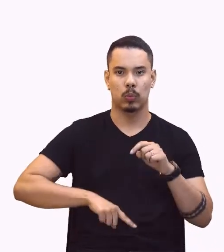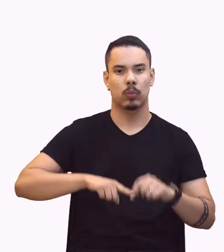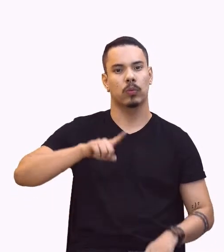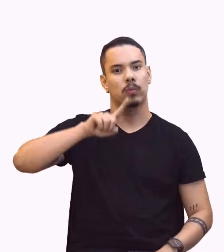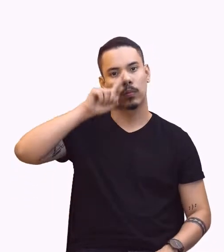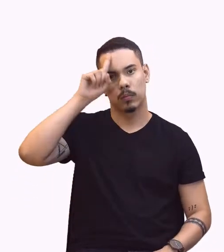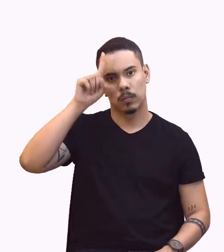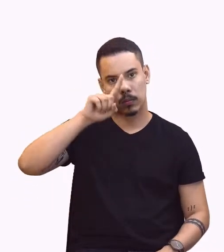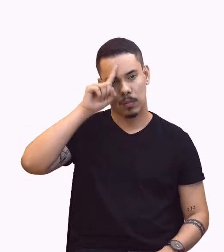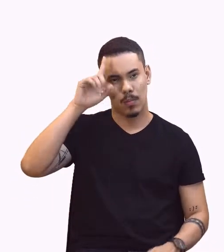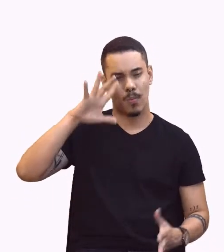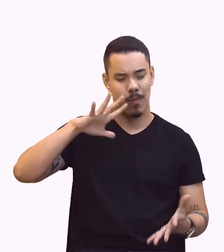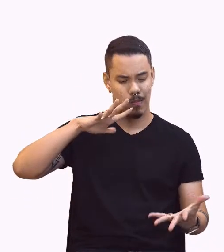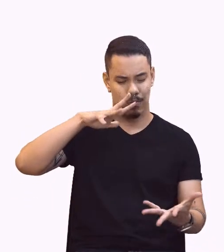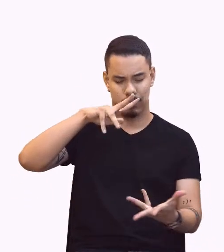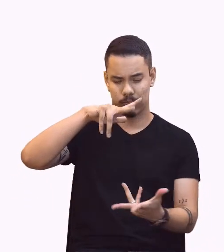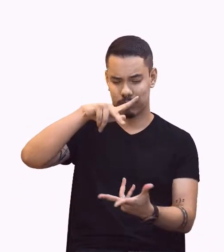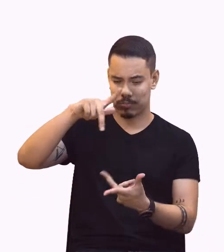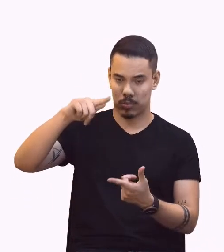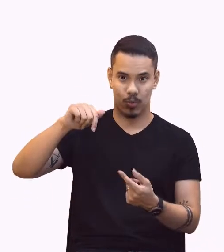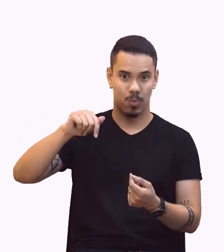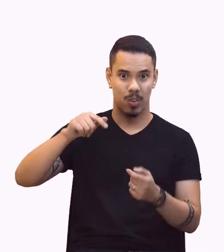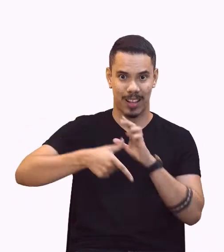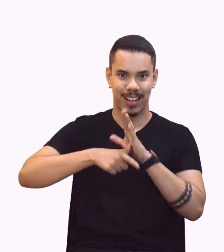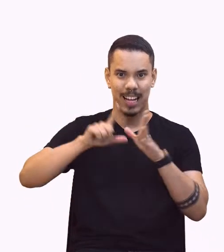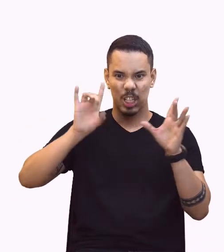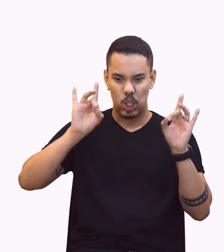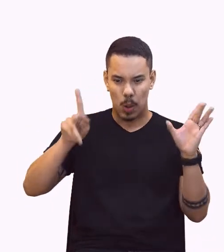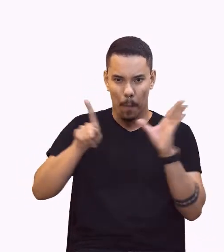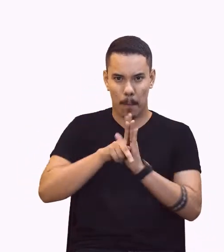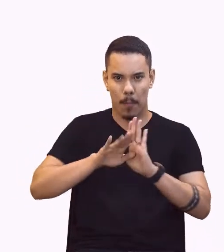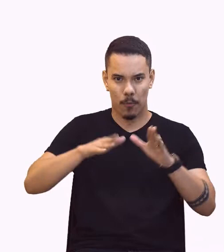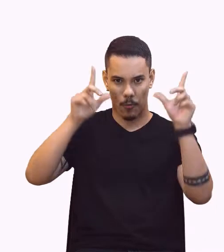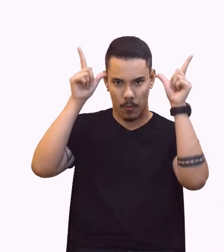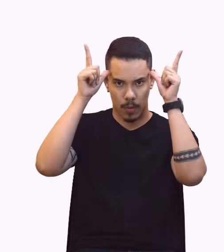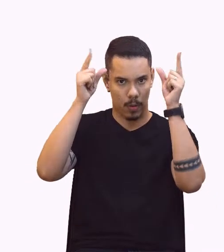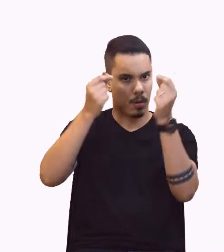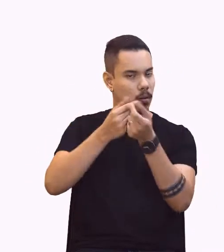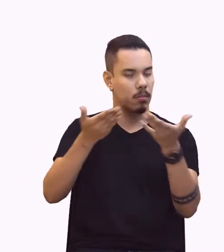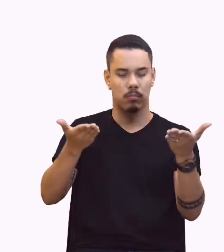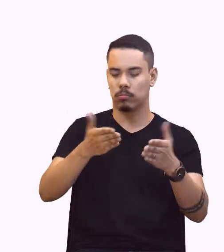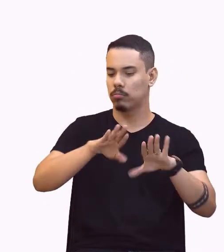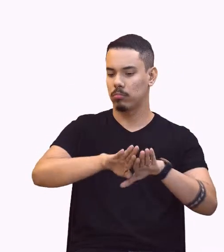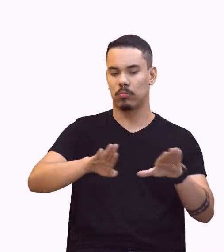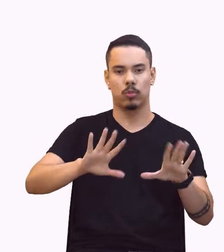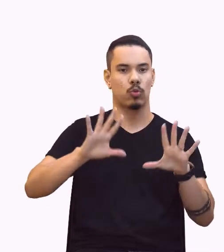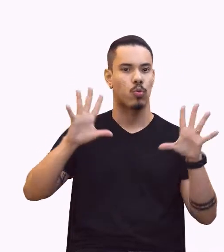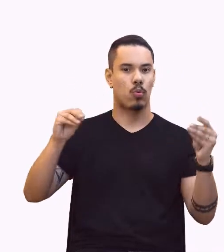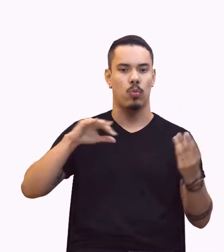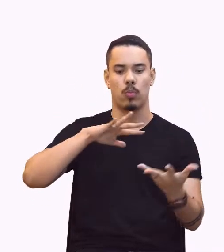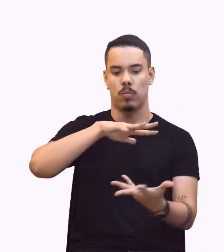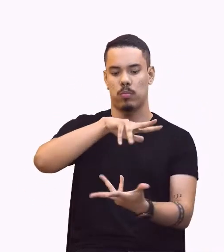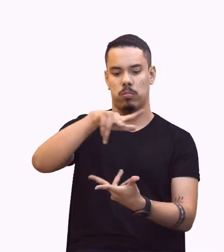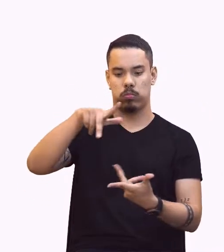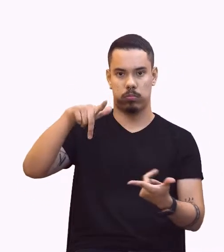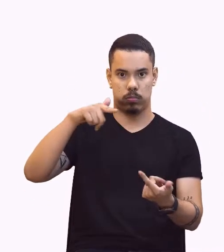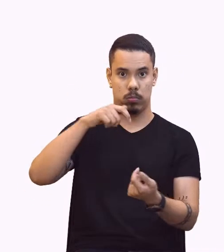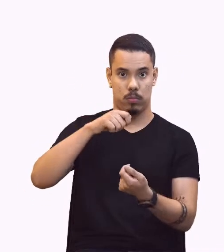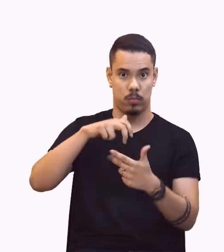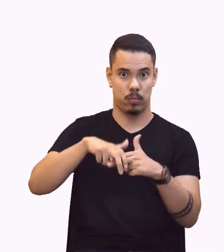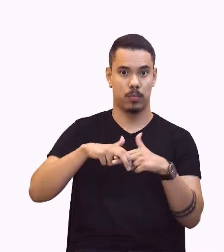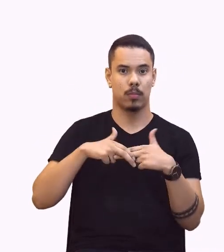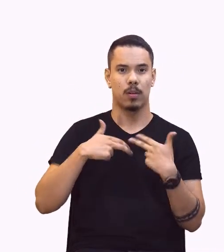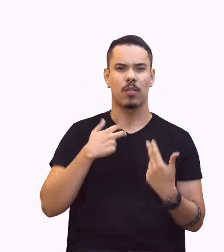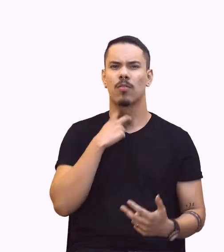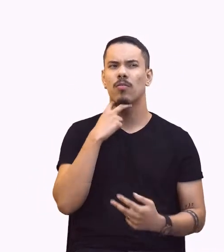mundo, não mais somente ali dos gregos, mas de todo mundo. As vozes soavam,